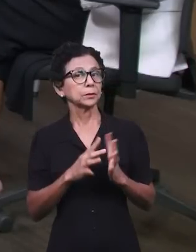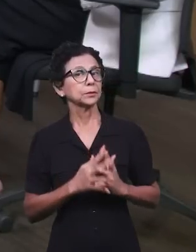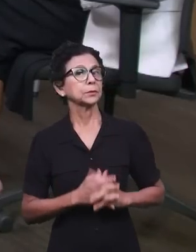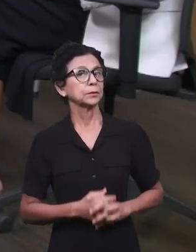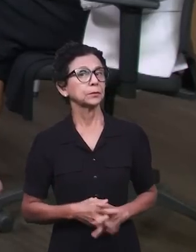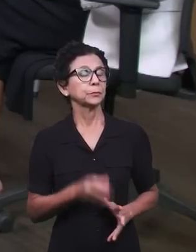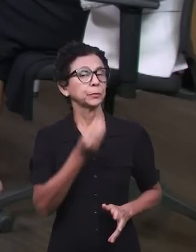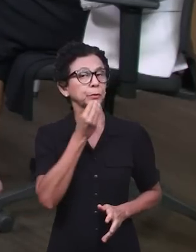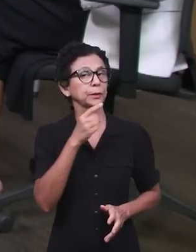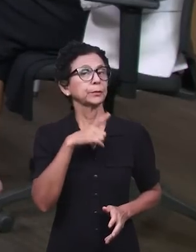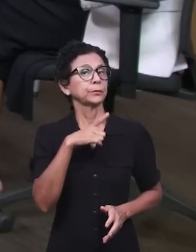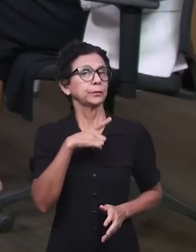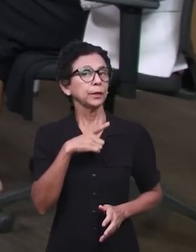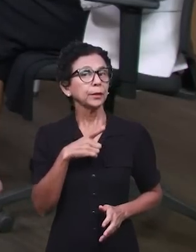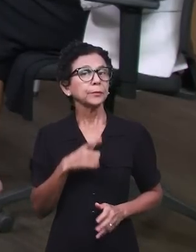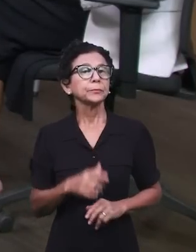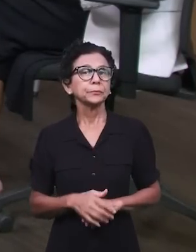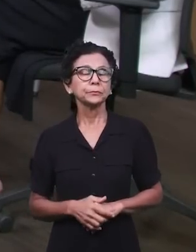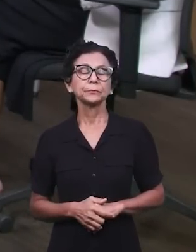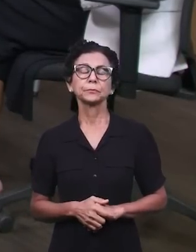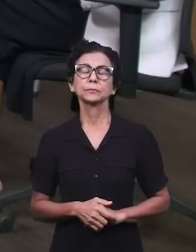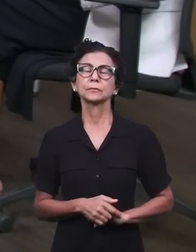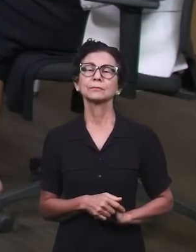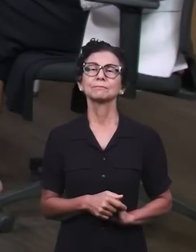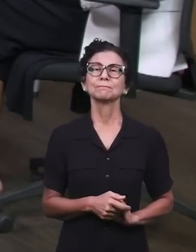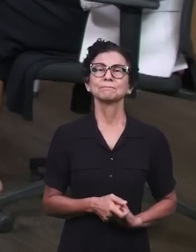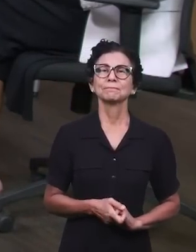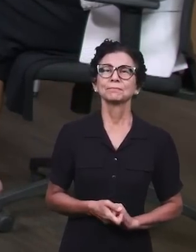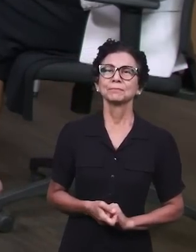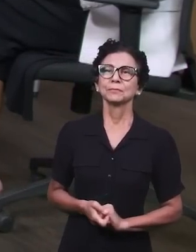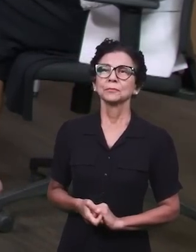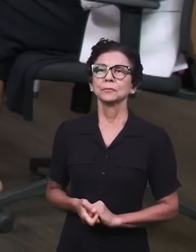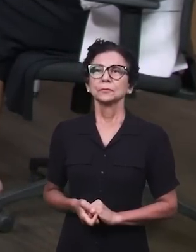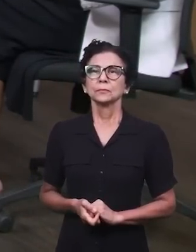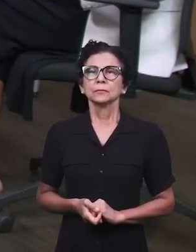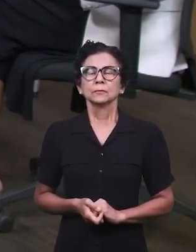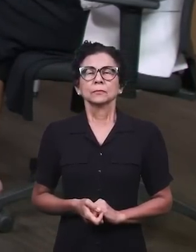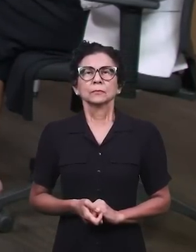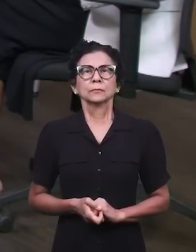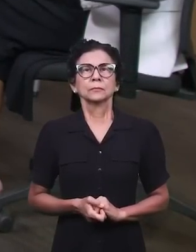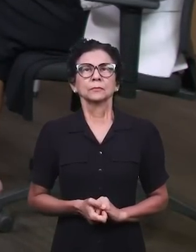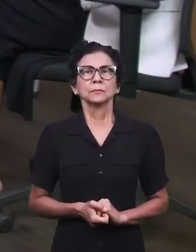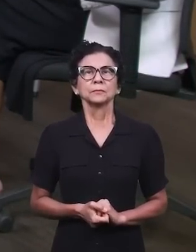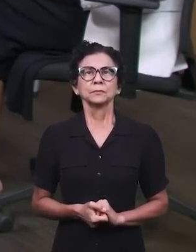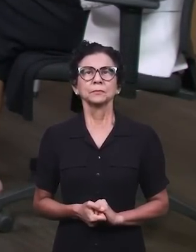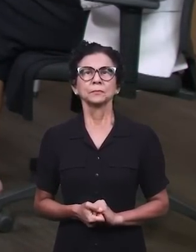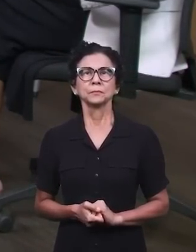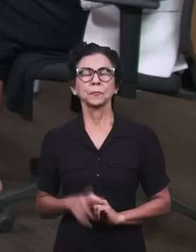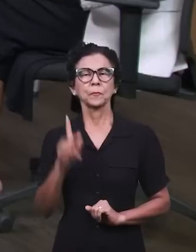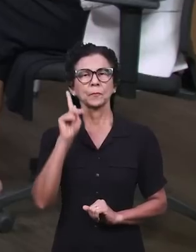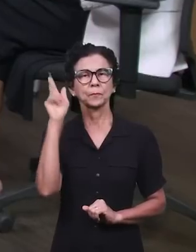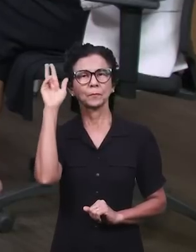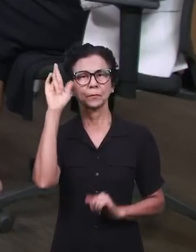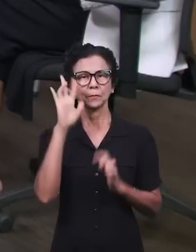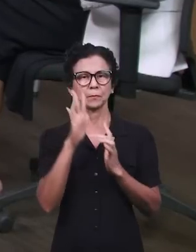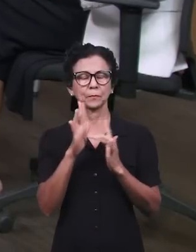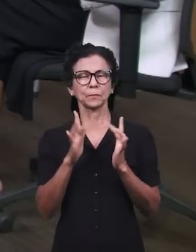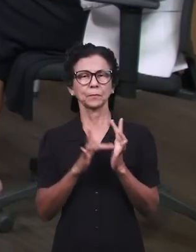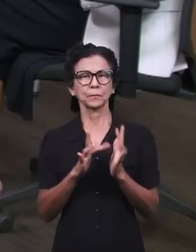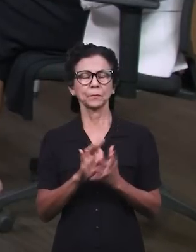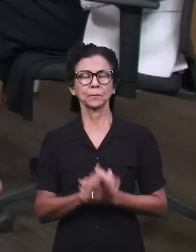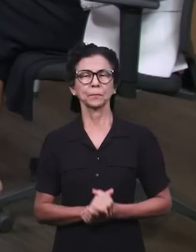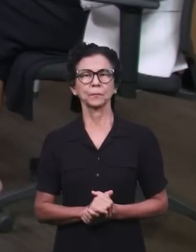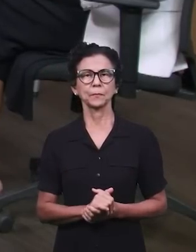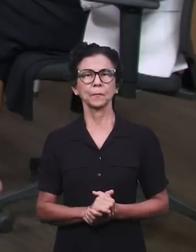bem. Respondido? Amém? Vamos lá, André, vamos seguir. Jovem Pietro agora. Paz do Senhor Jesus a todos os irmãos.